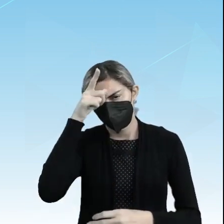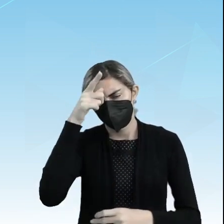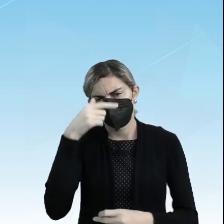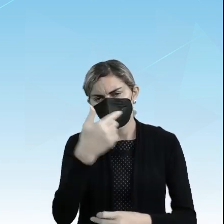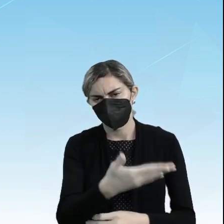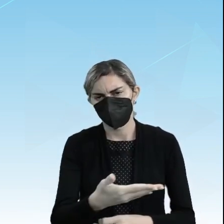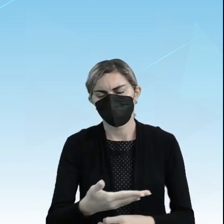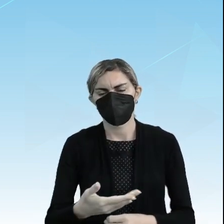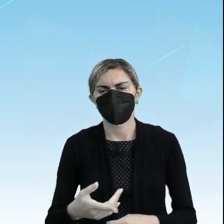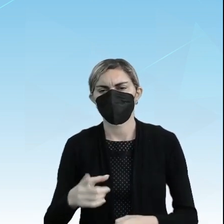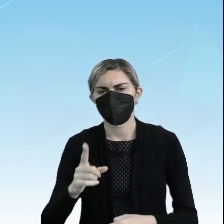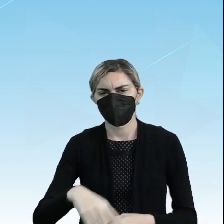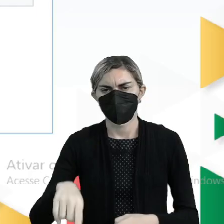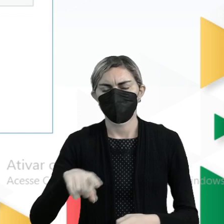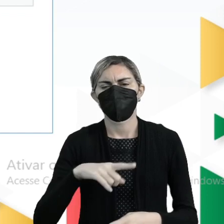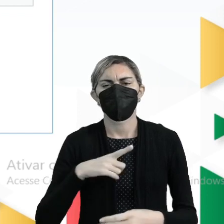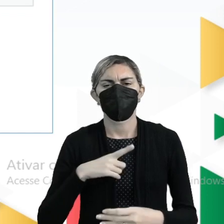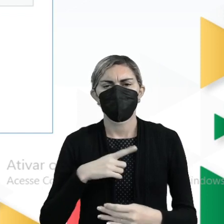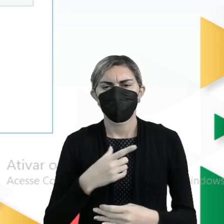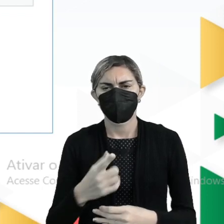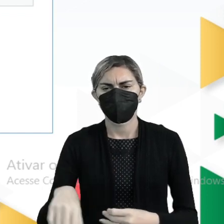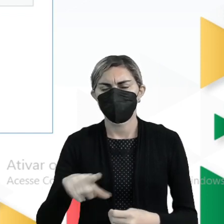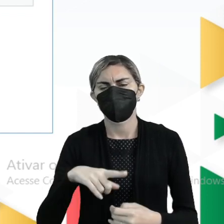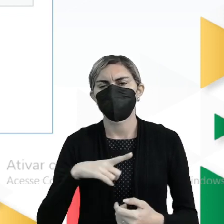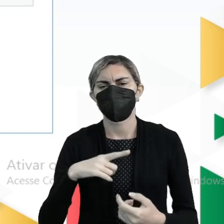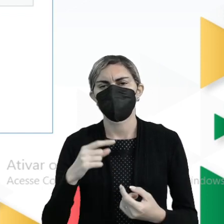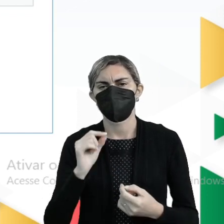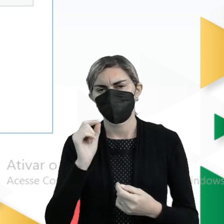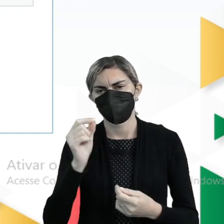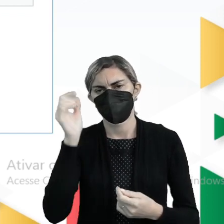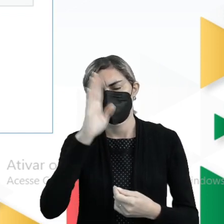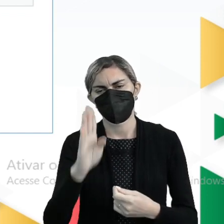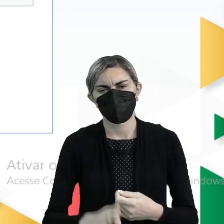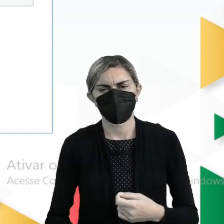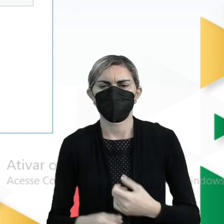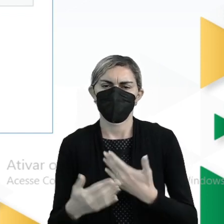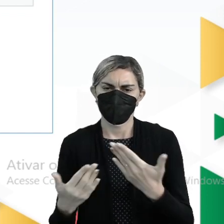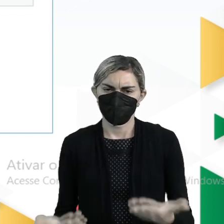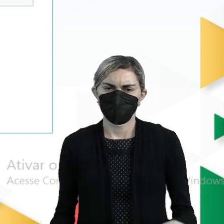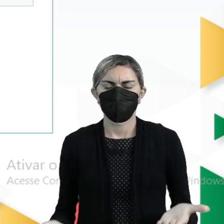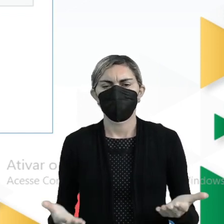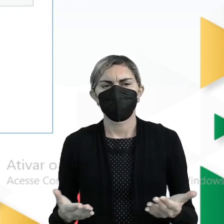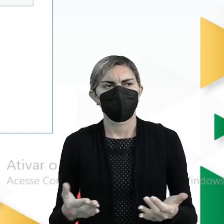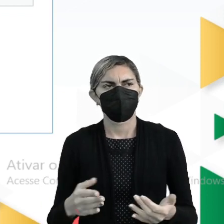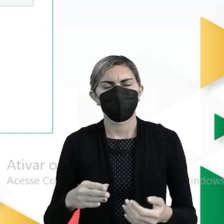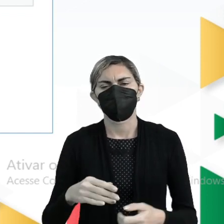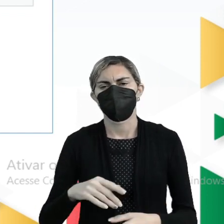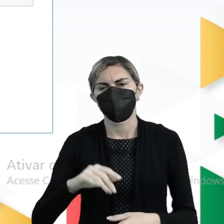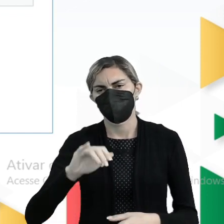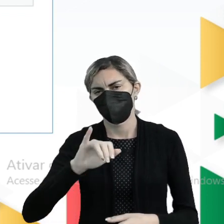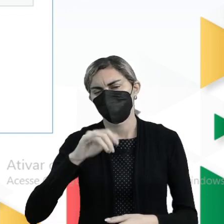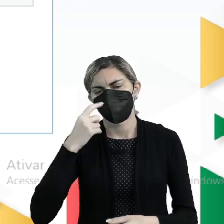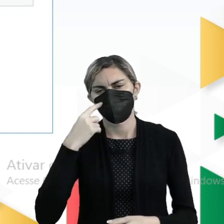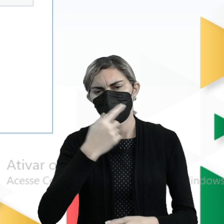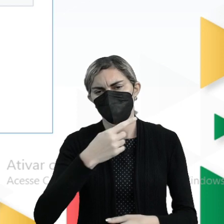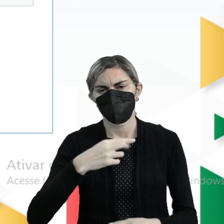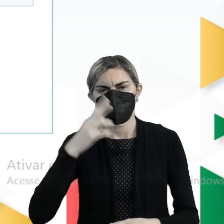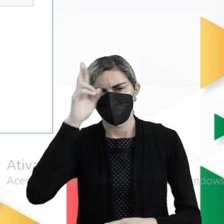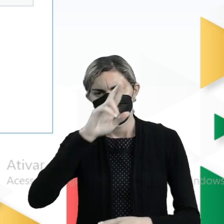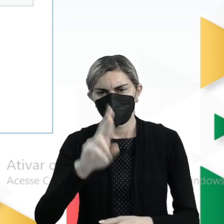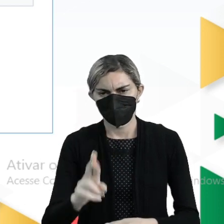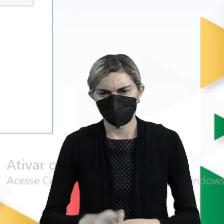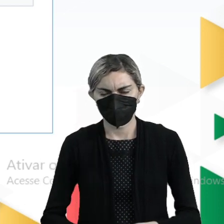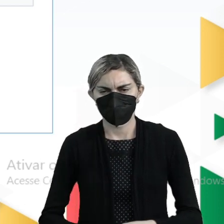atuais, gente. Os líderes atuais é o nosso querido Brasil, né? O nosso queridíssimo Jair Bolsonaro. A Rússia, com